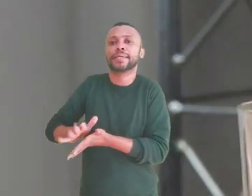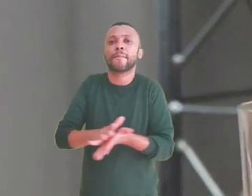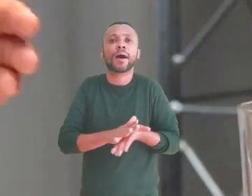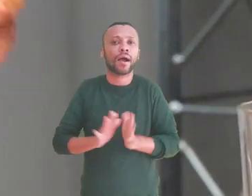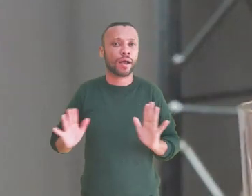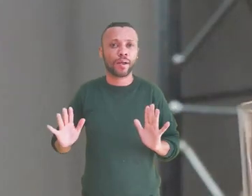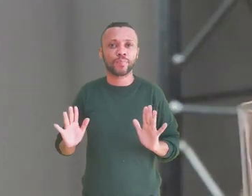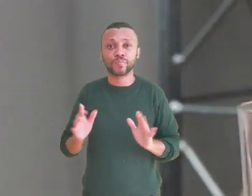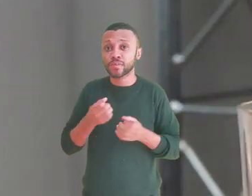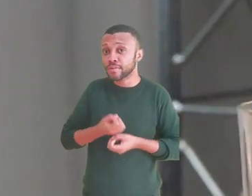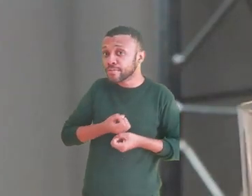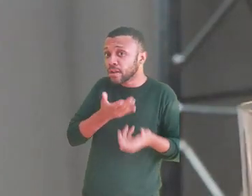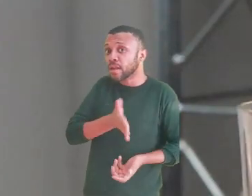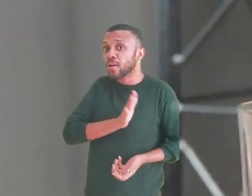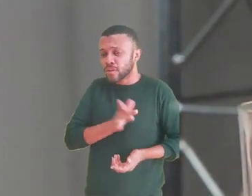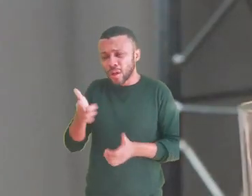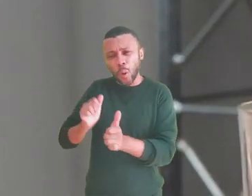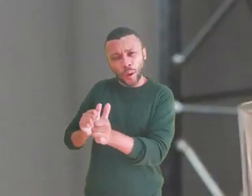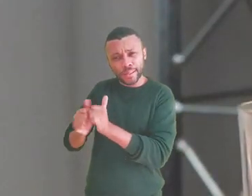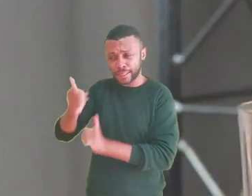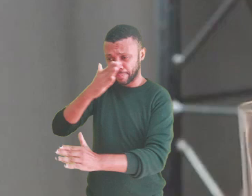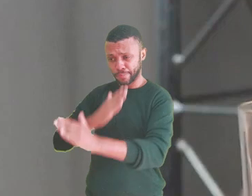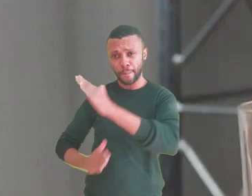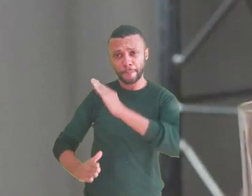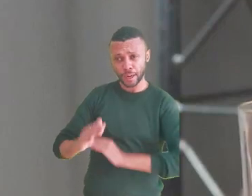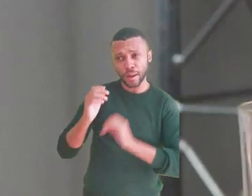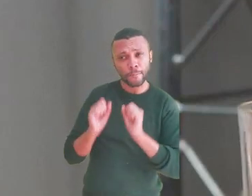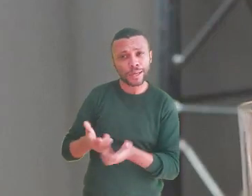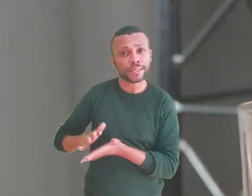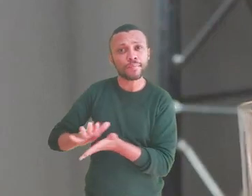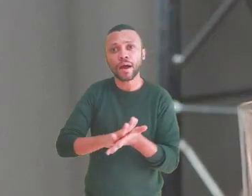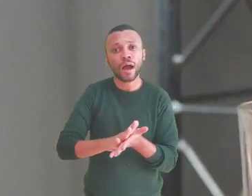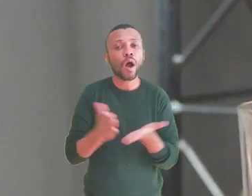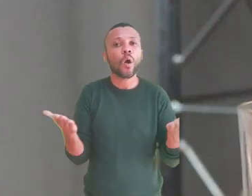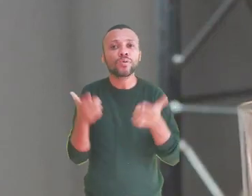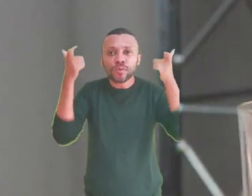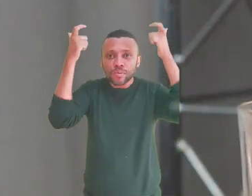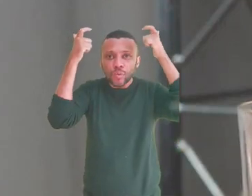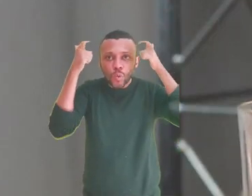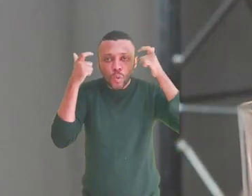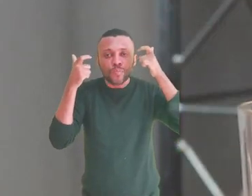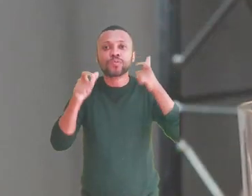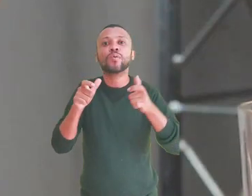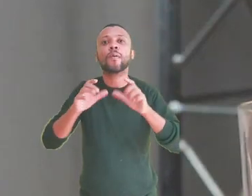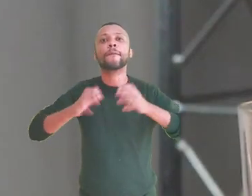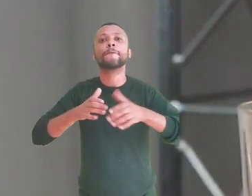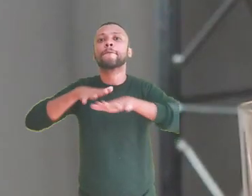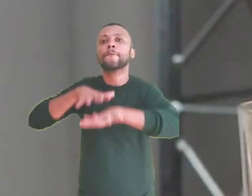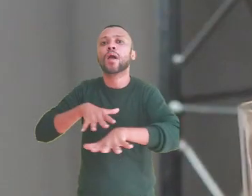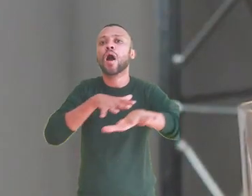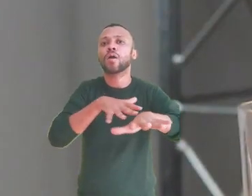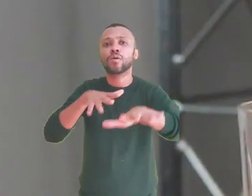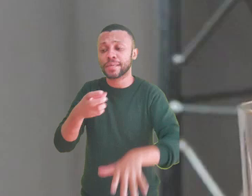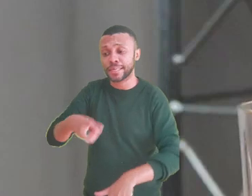coração. Para atleta de badminton pode hoje sambar? Eu sou rainha do bloco Senta Que Eu Empurro, que é um bloco só